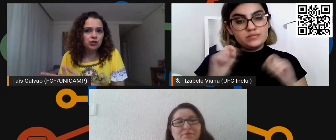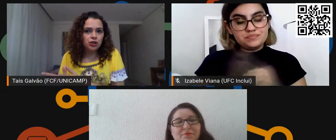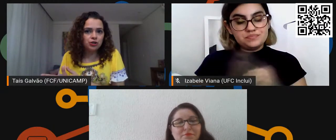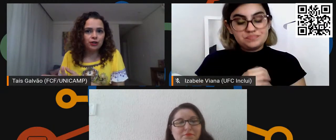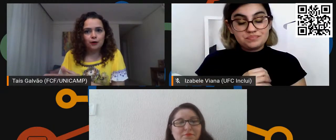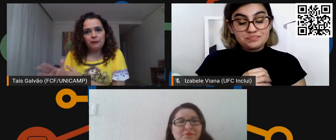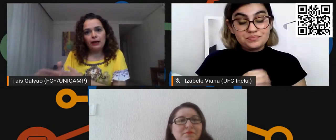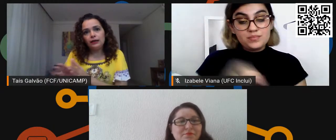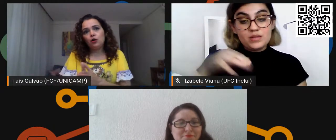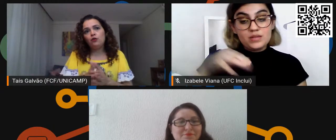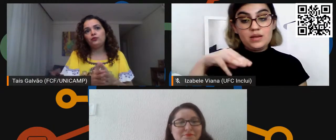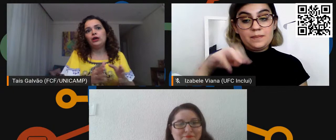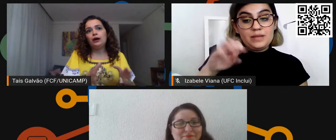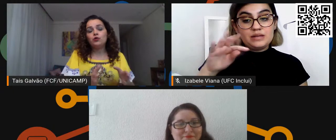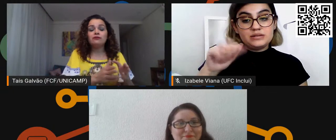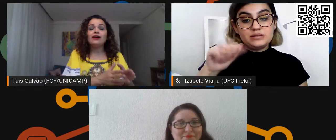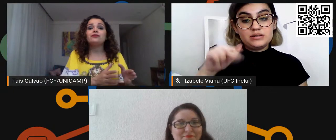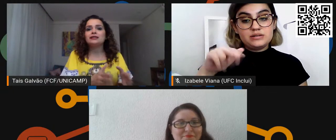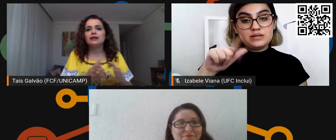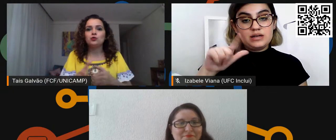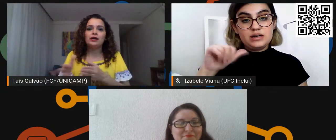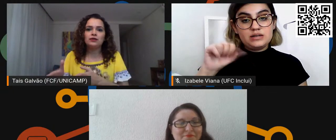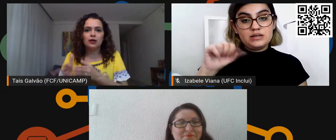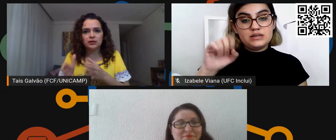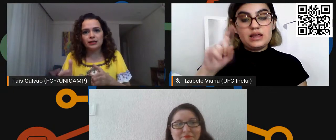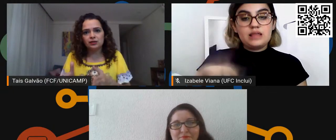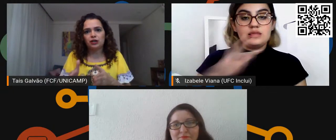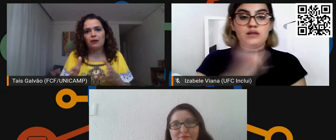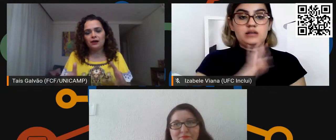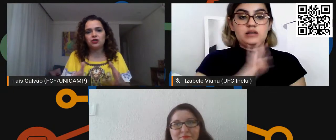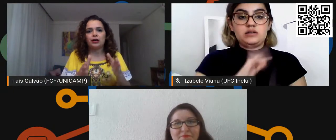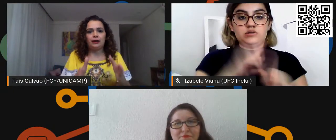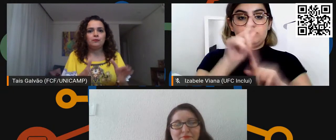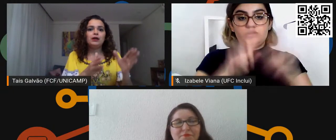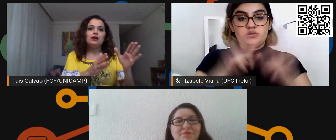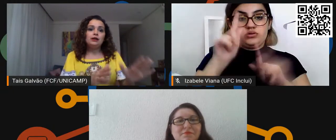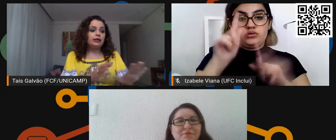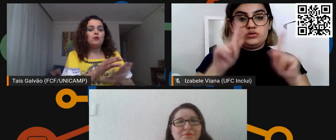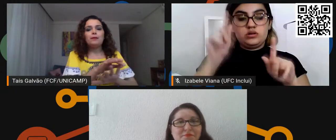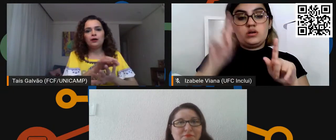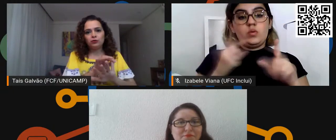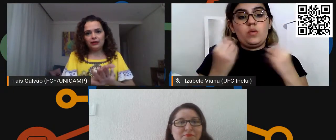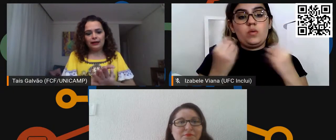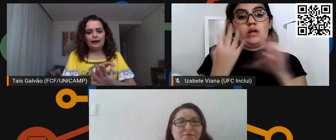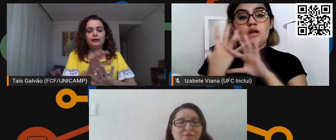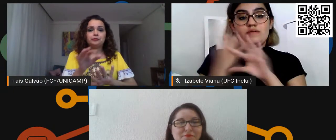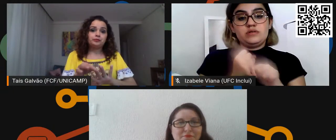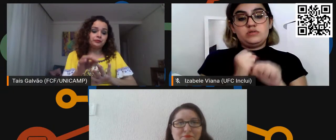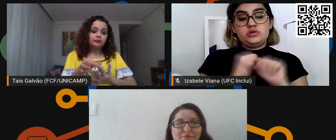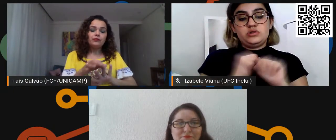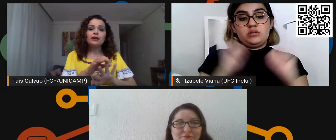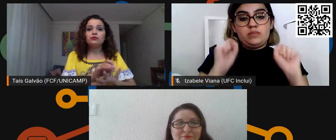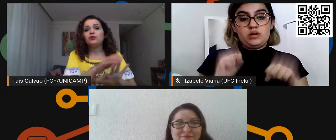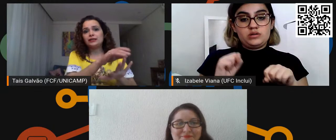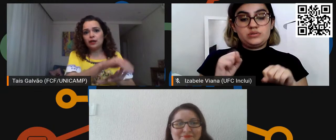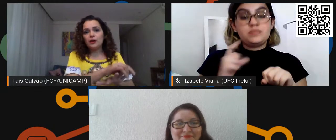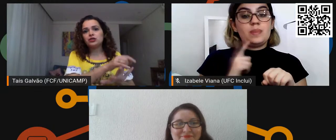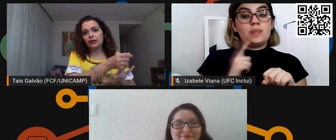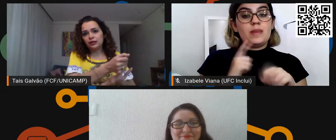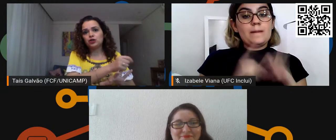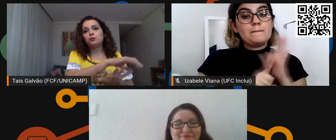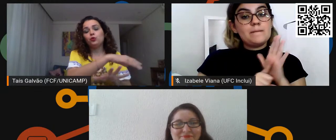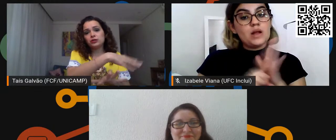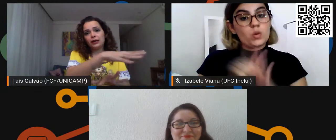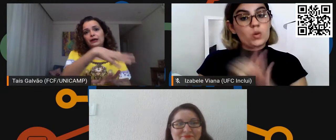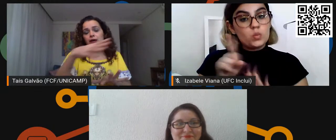técnica estatística, né? Então, o que vai fazer a sua revisão ser sistemática é ter uma pergunta clara, fazer